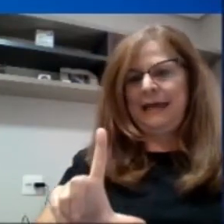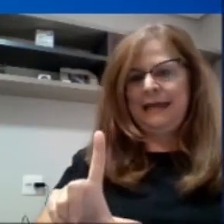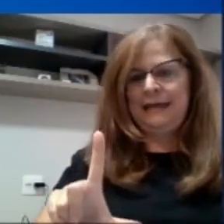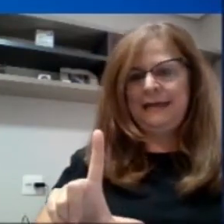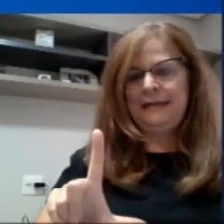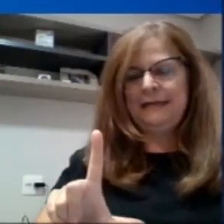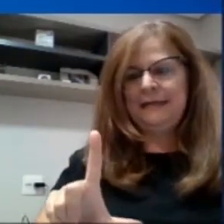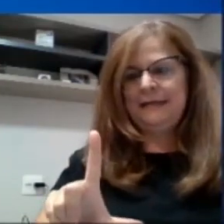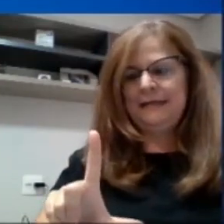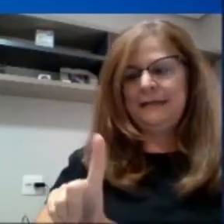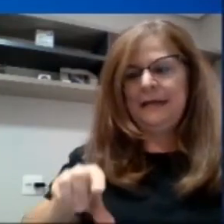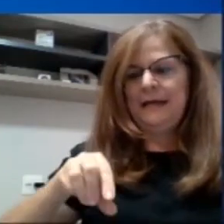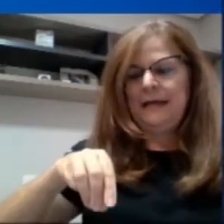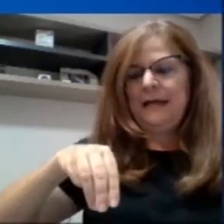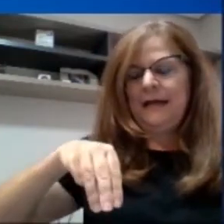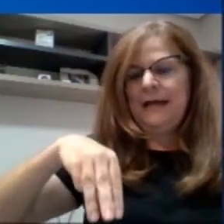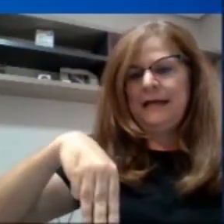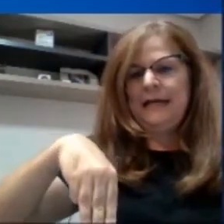L,